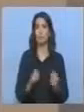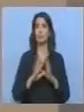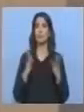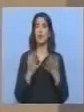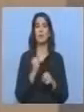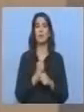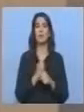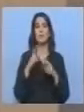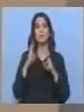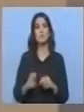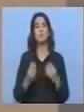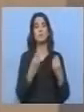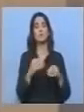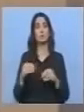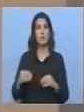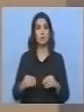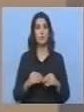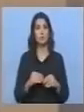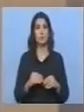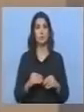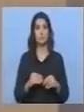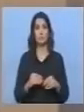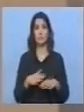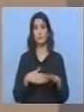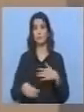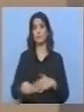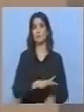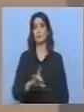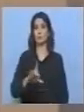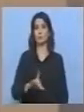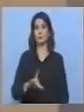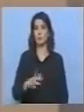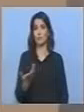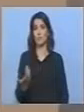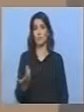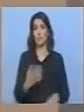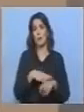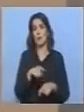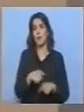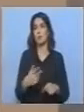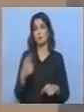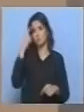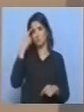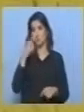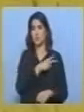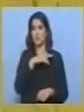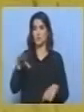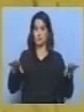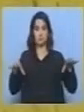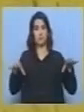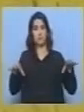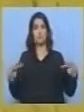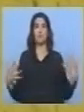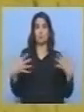trabalho de investigação, de ensino, que se fazia em Lisboa. Portanto, essa foi uma das razões que motivou